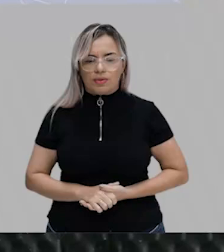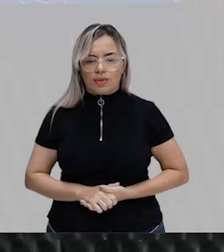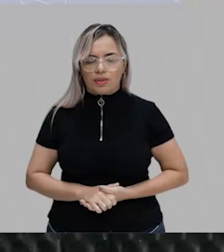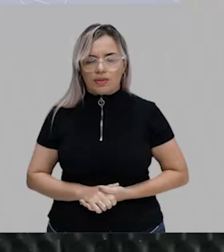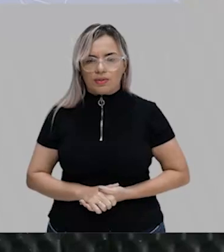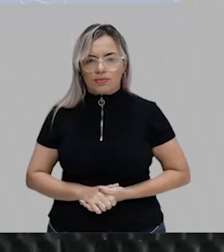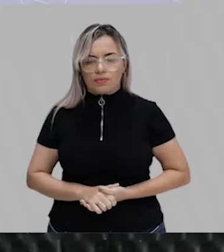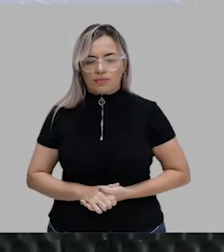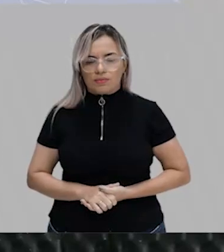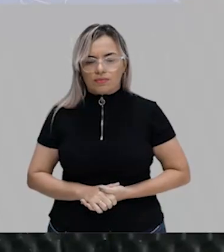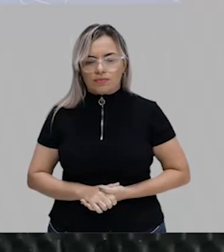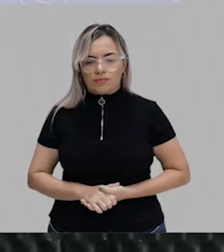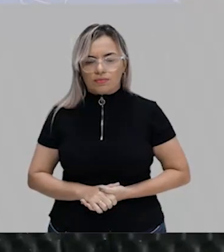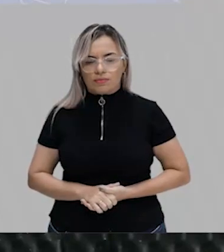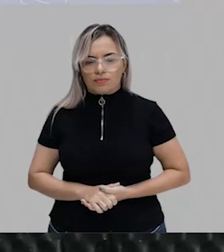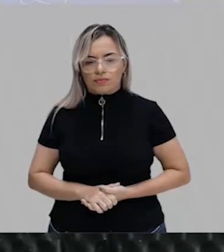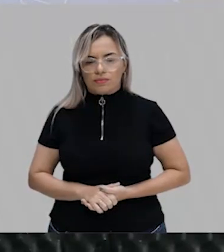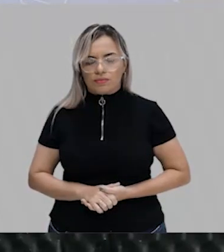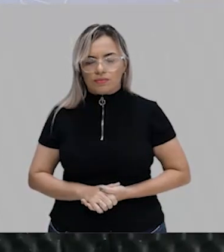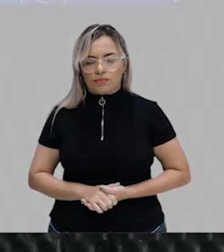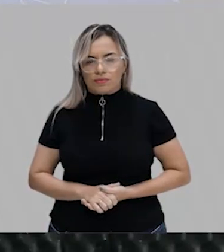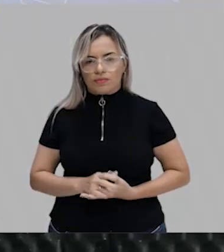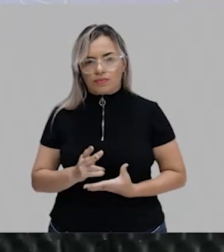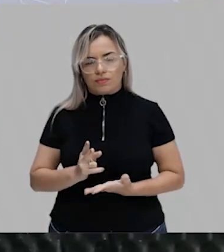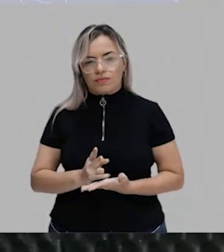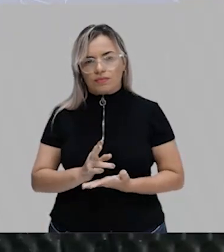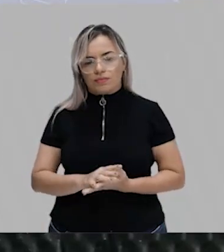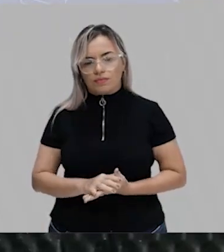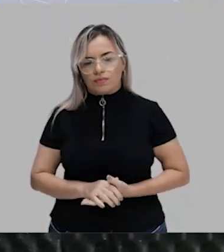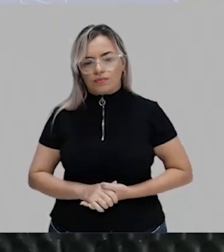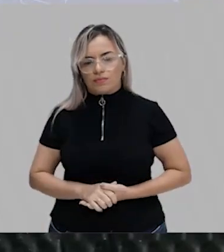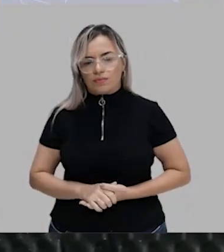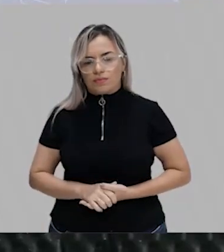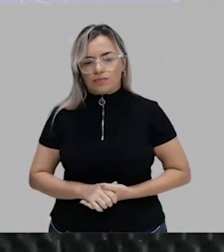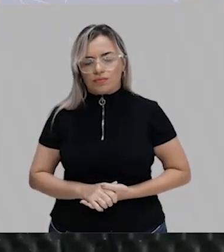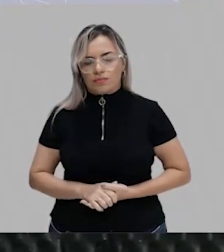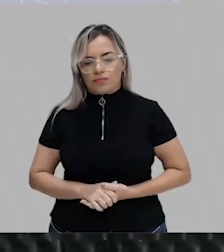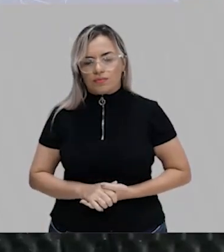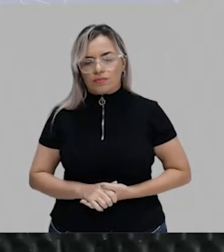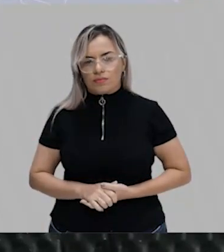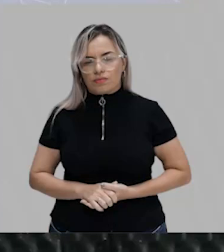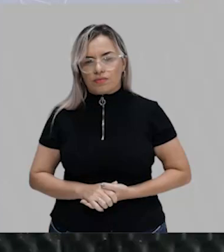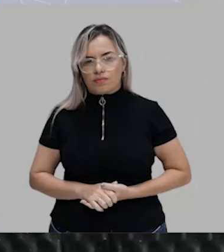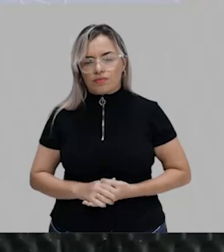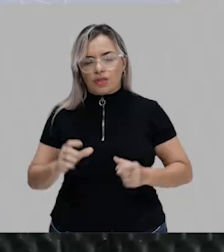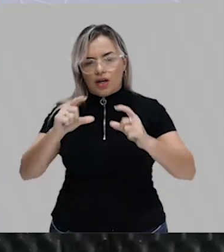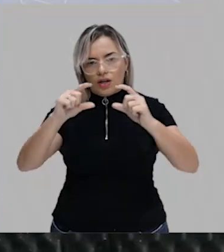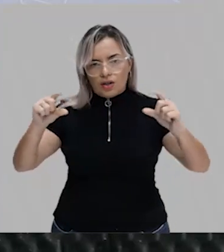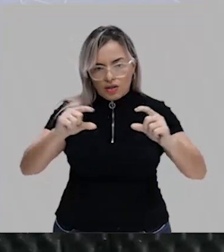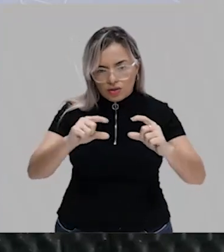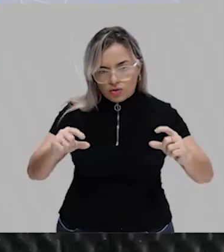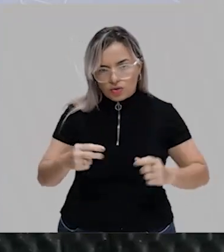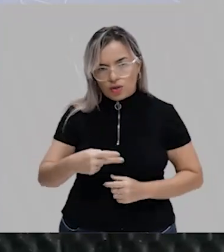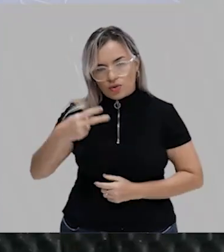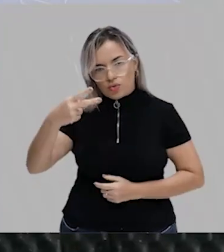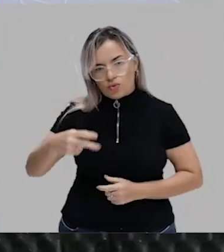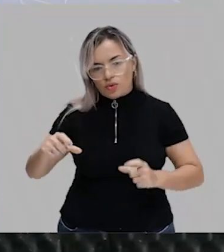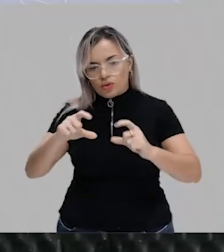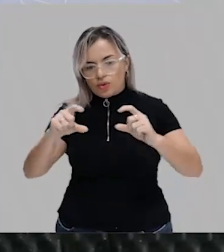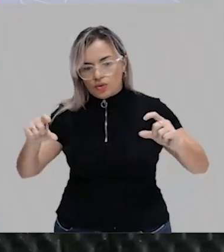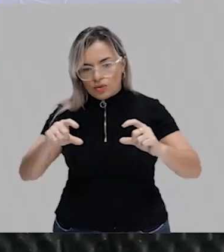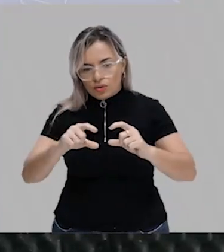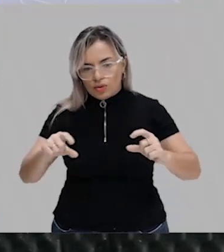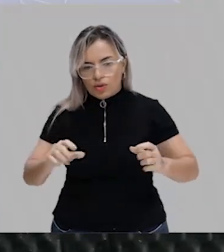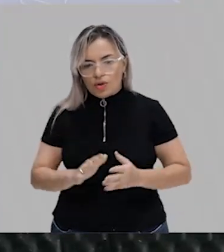Adiós, companheiros. Tchau, amigos. Como estás? Então, ambos esses cumprimentos